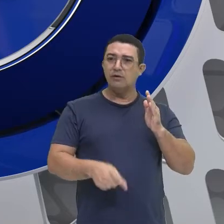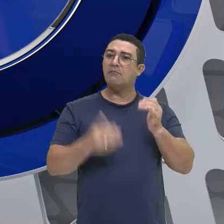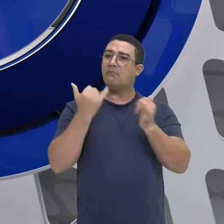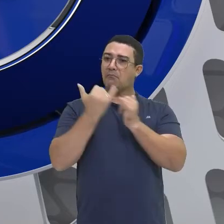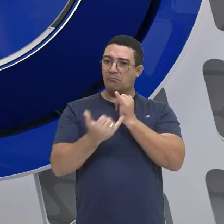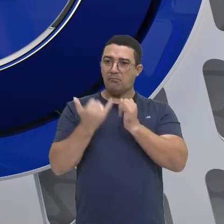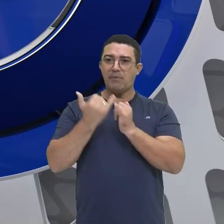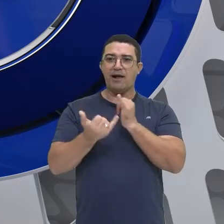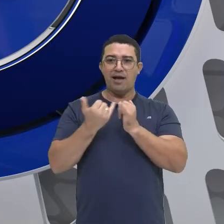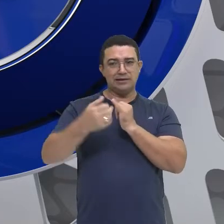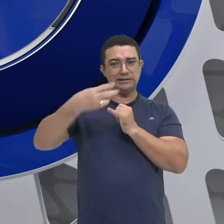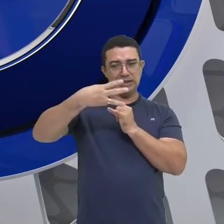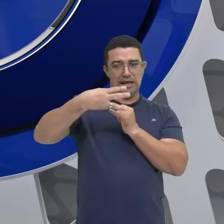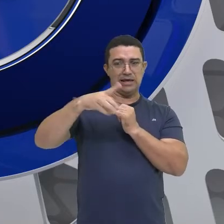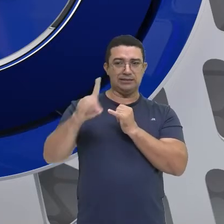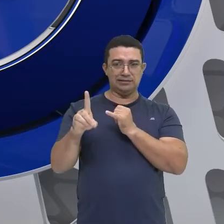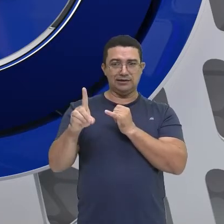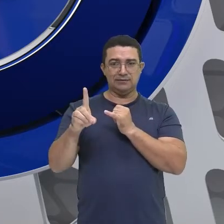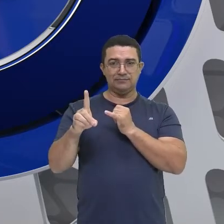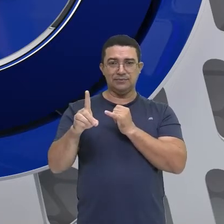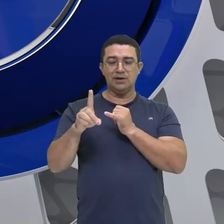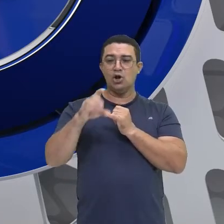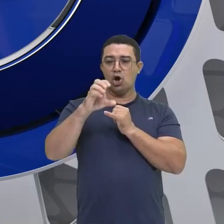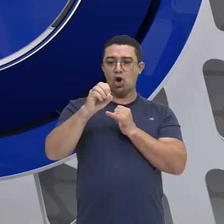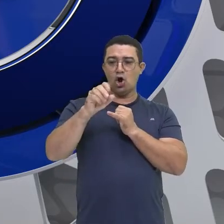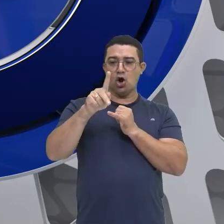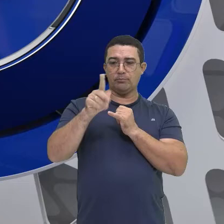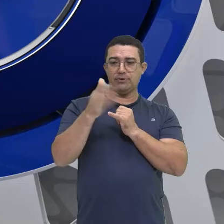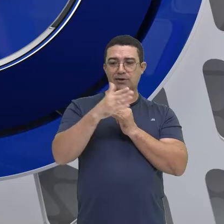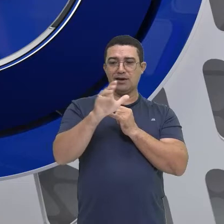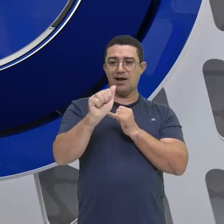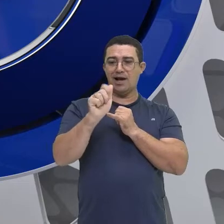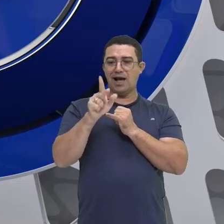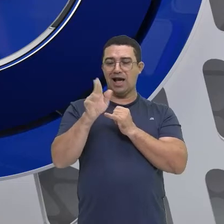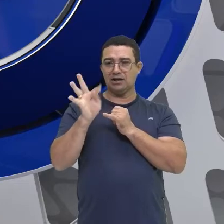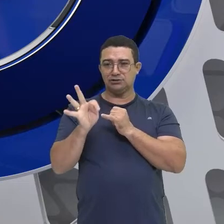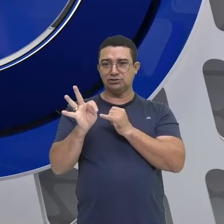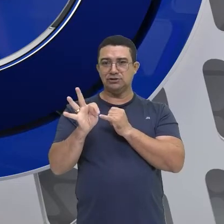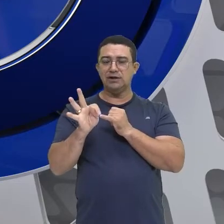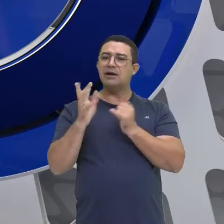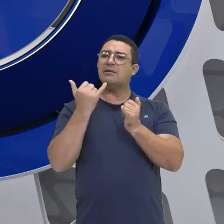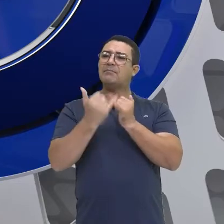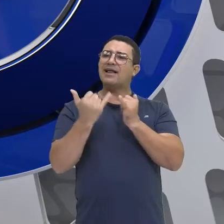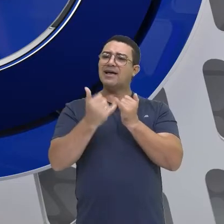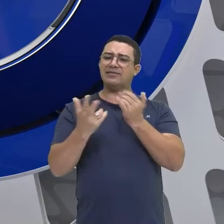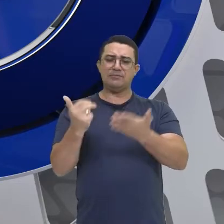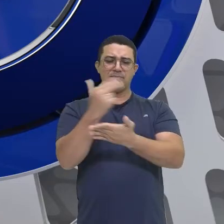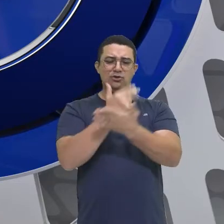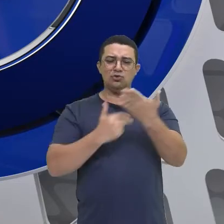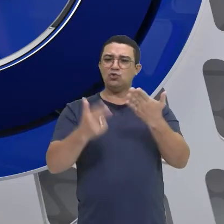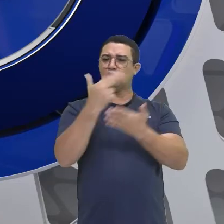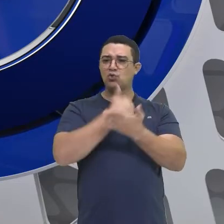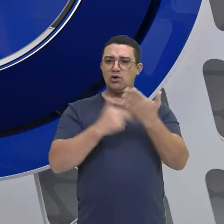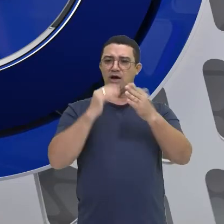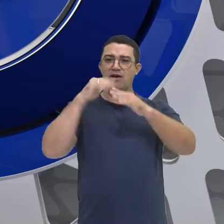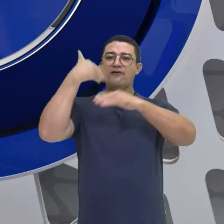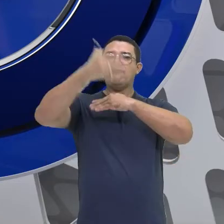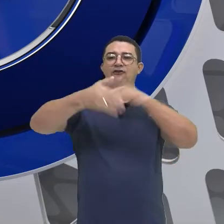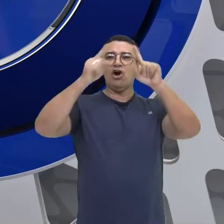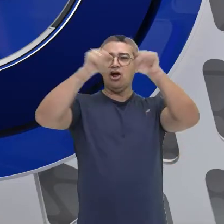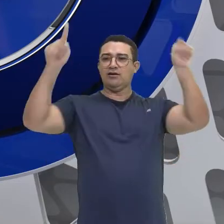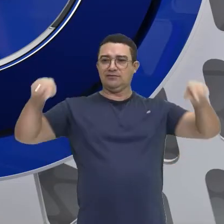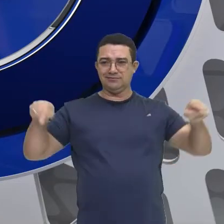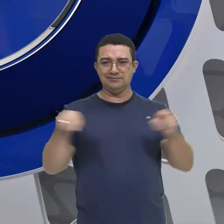Então, a tridimensionalidade, ela traz isso. A Op Art, ela tem essa sensação que a obra está saindo, né, da tela, justamente por conta